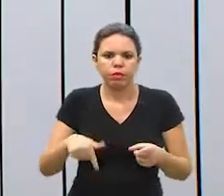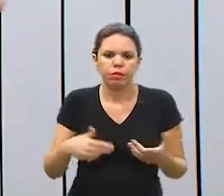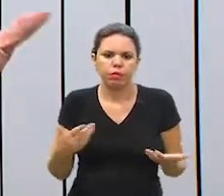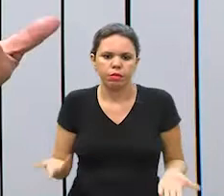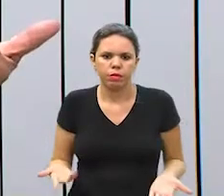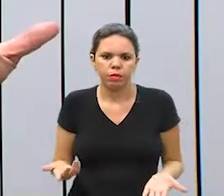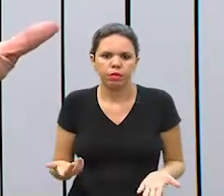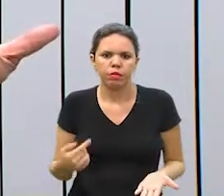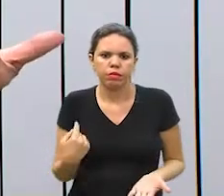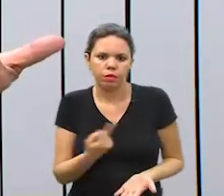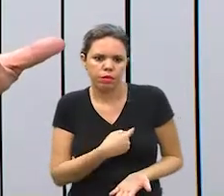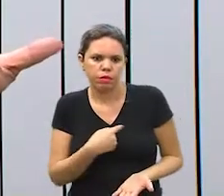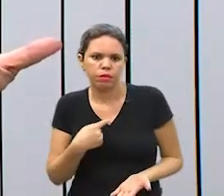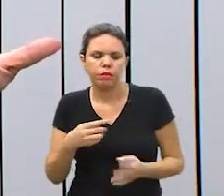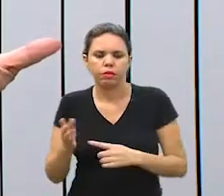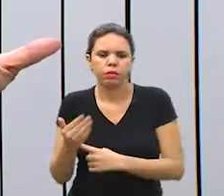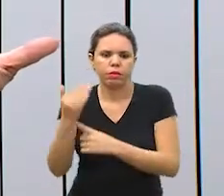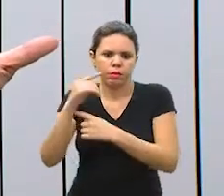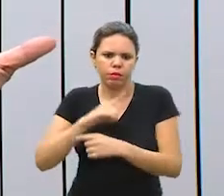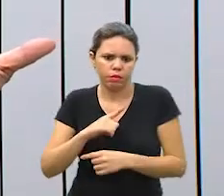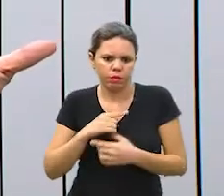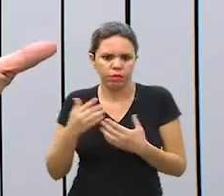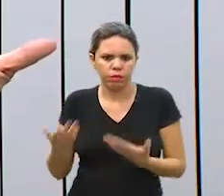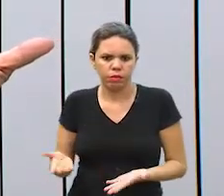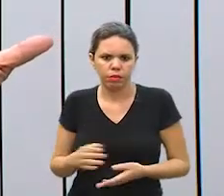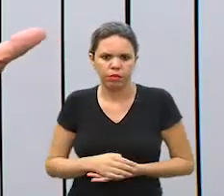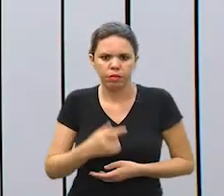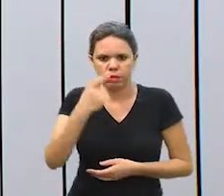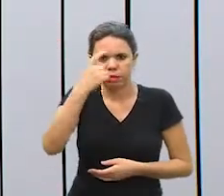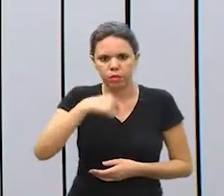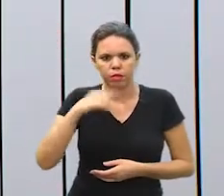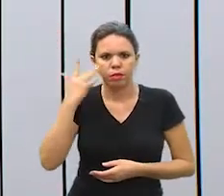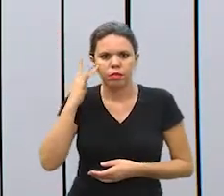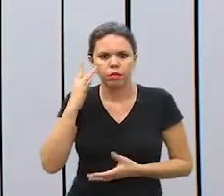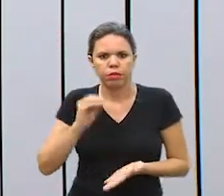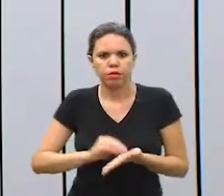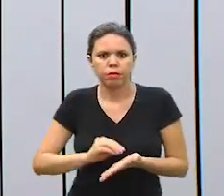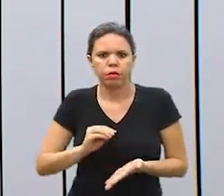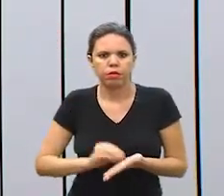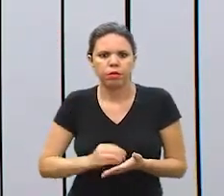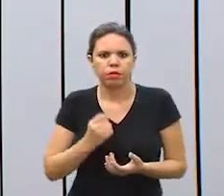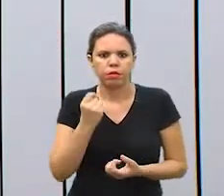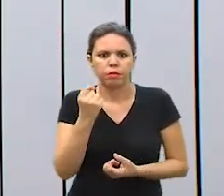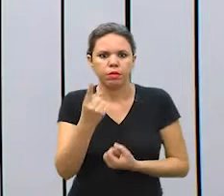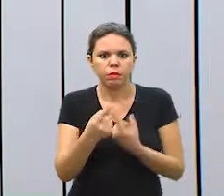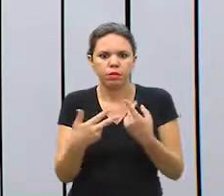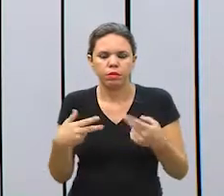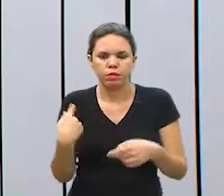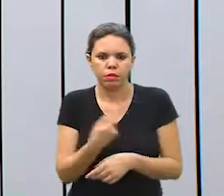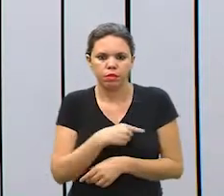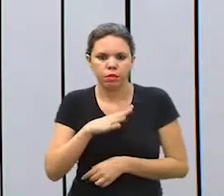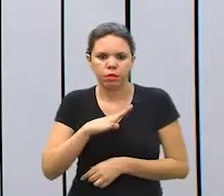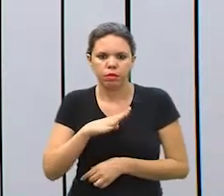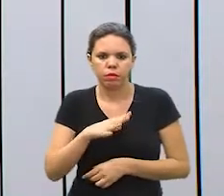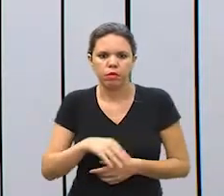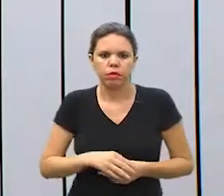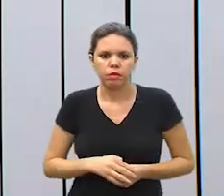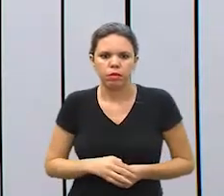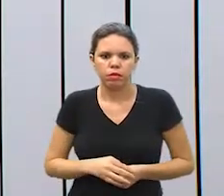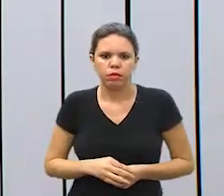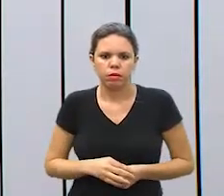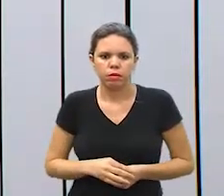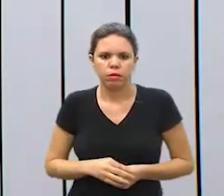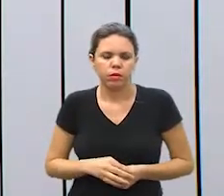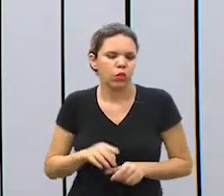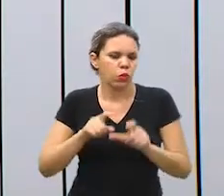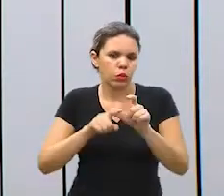né? Porque a tecnologia nós temos. Eu acho que falta alguma coisa para a nossa cidade, mas